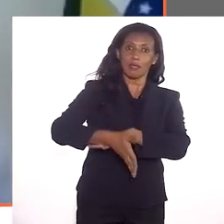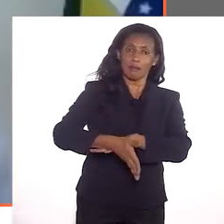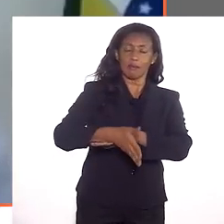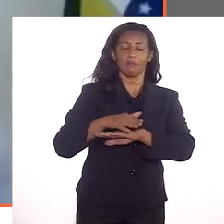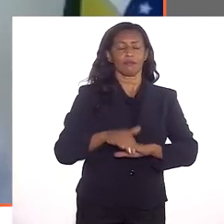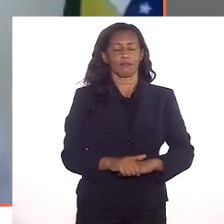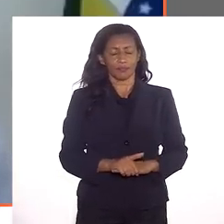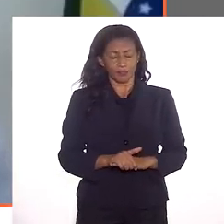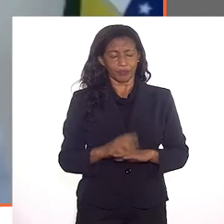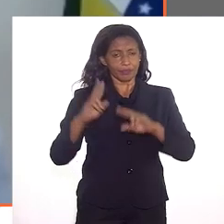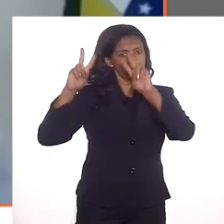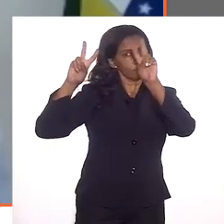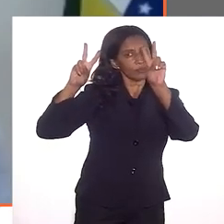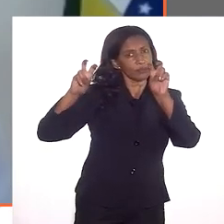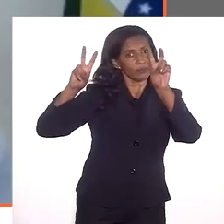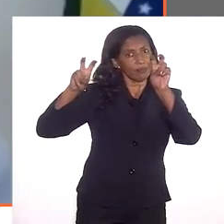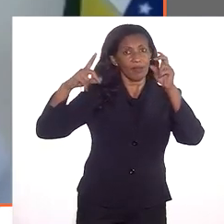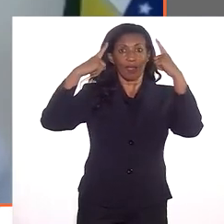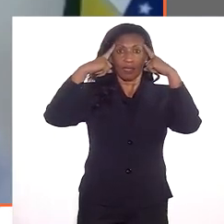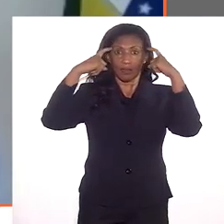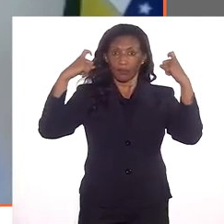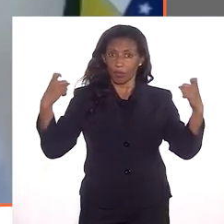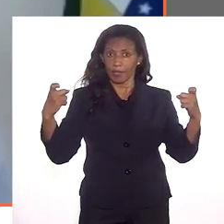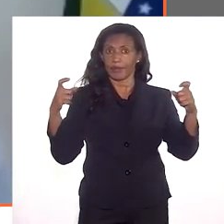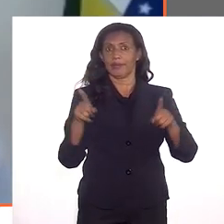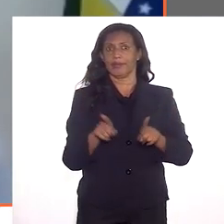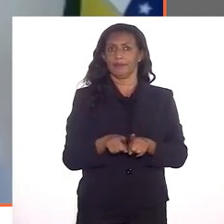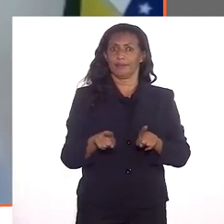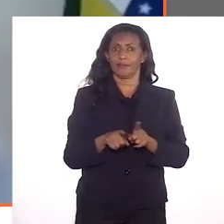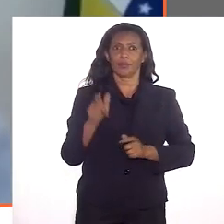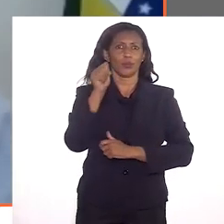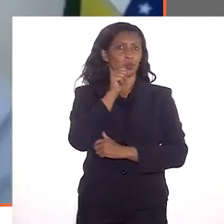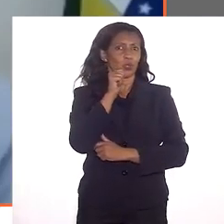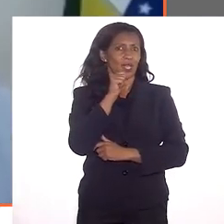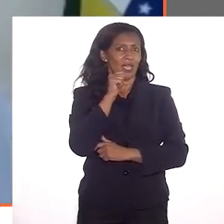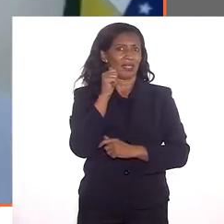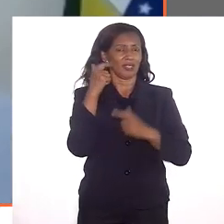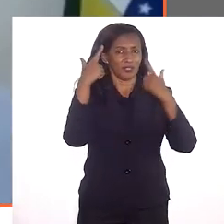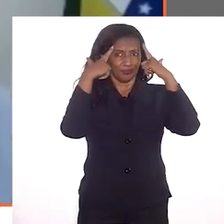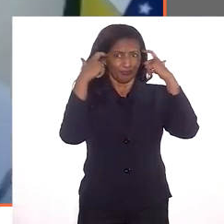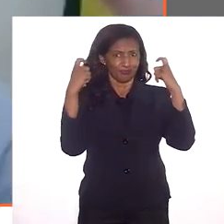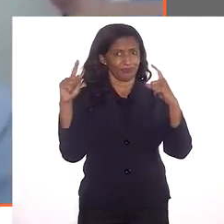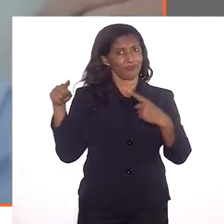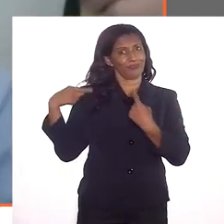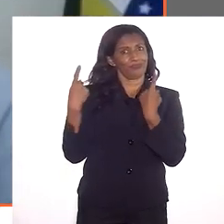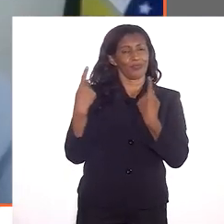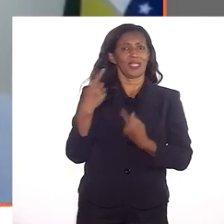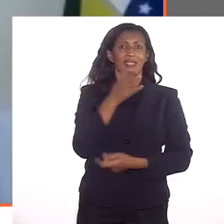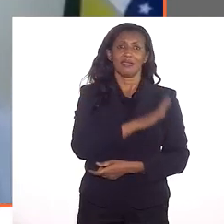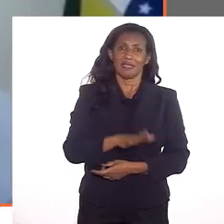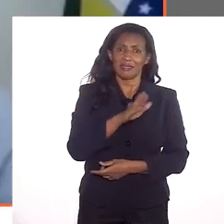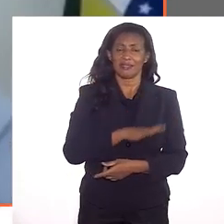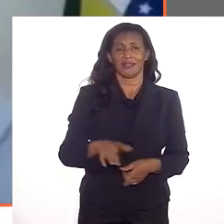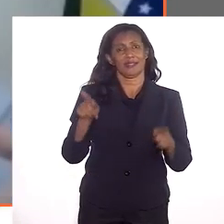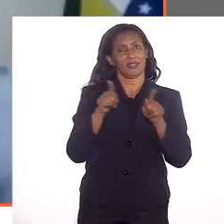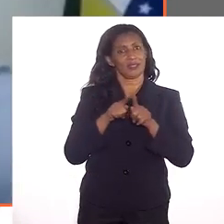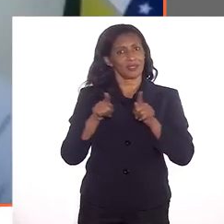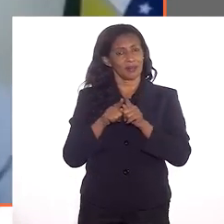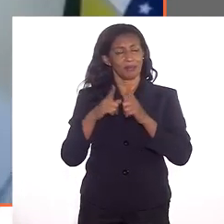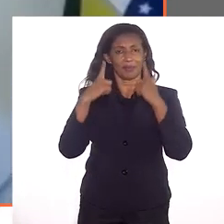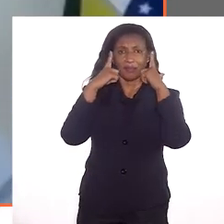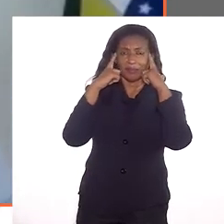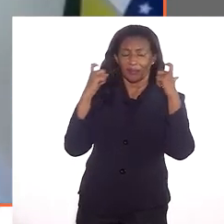entre no tema da violência novamente, né? Mulheres vítimas de violência, crianças vítimas de violência,